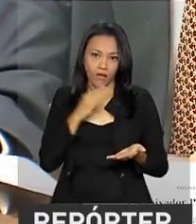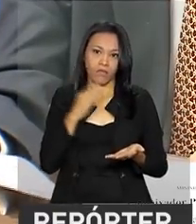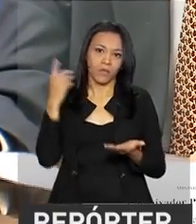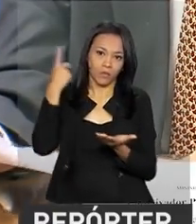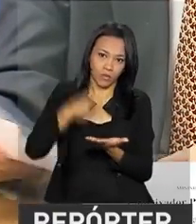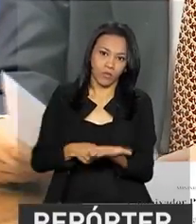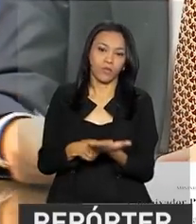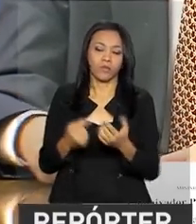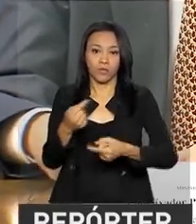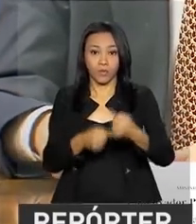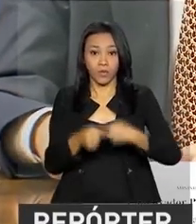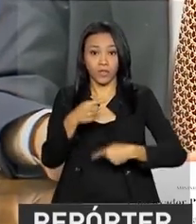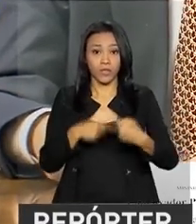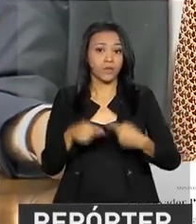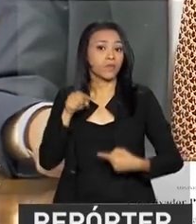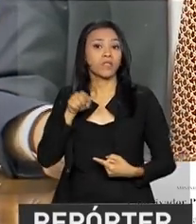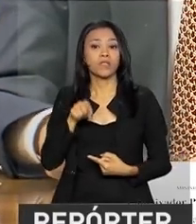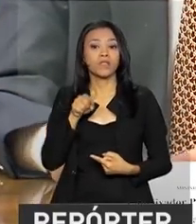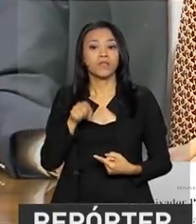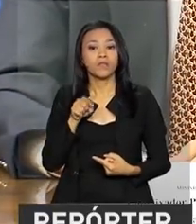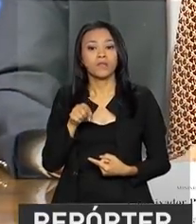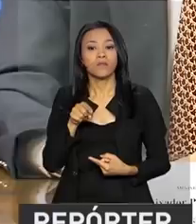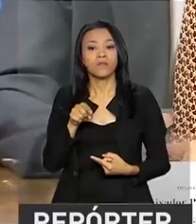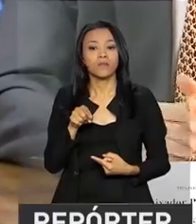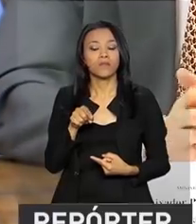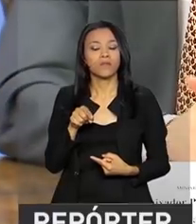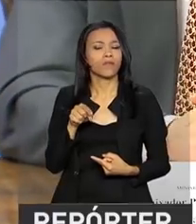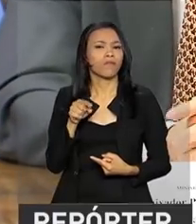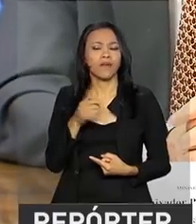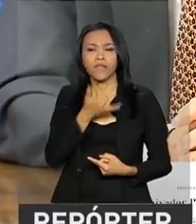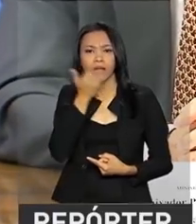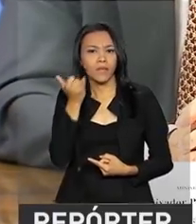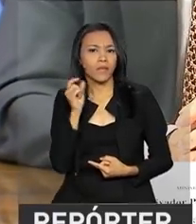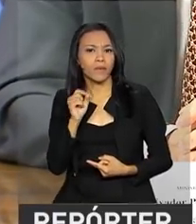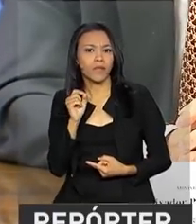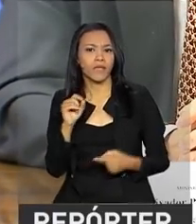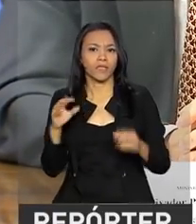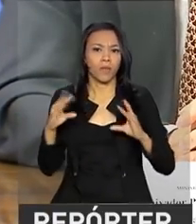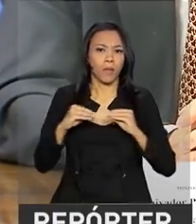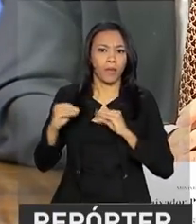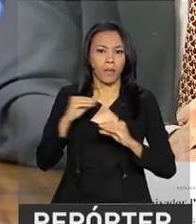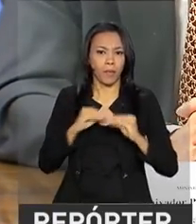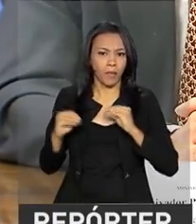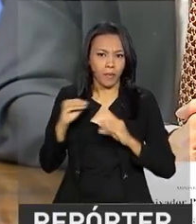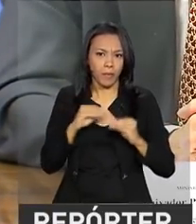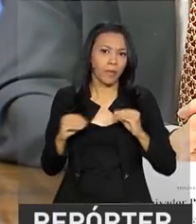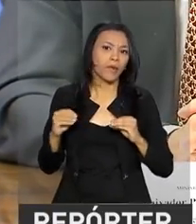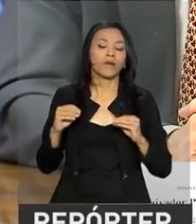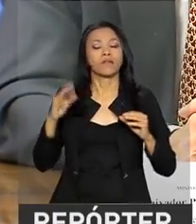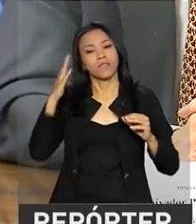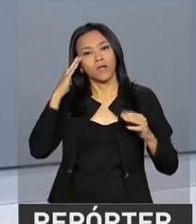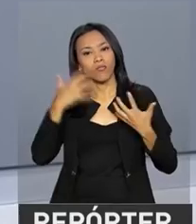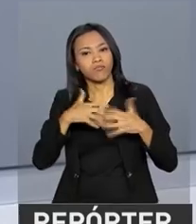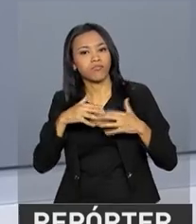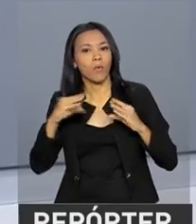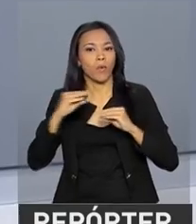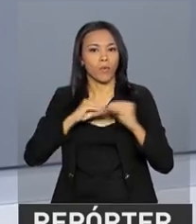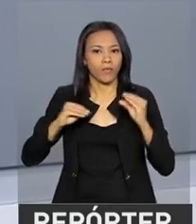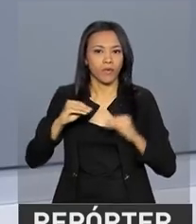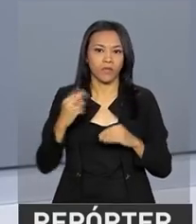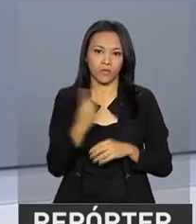que vai depender dessa conversa entre amigos com sua semana e de um entendimento com a união européia